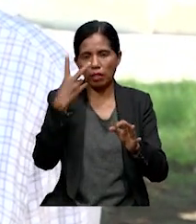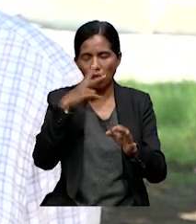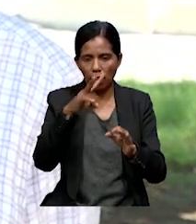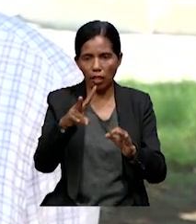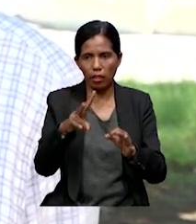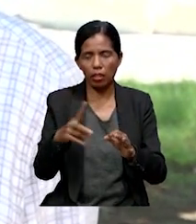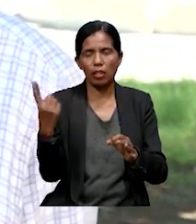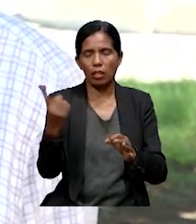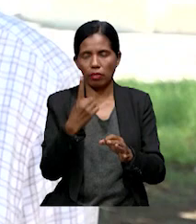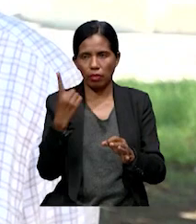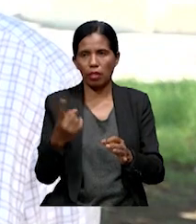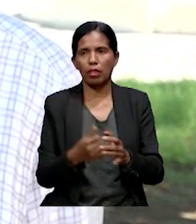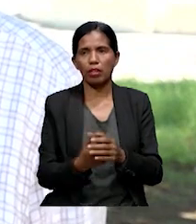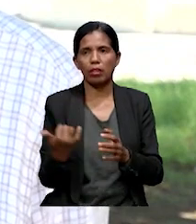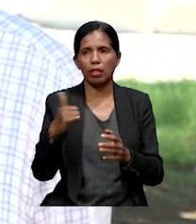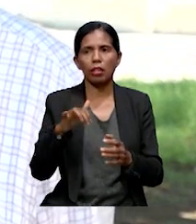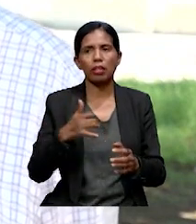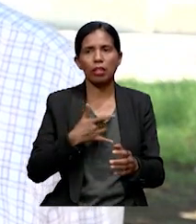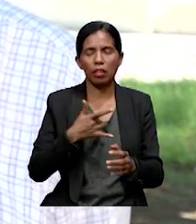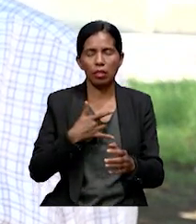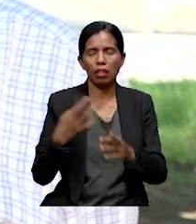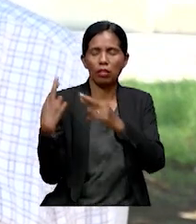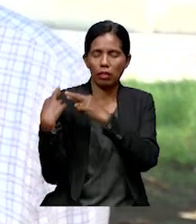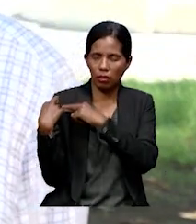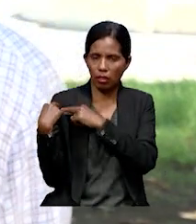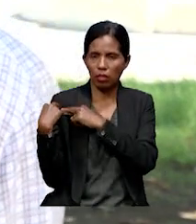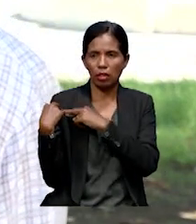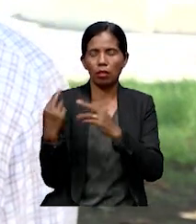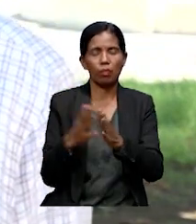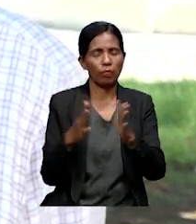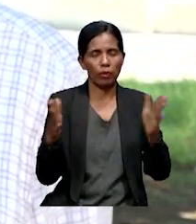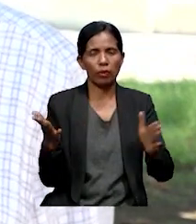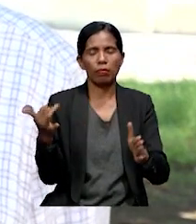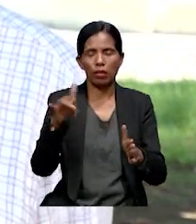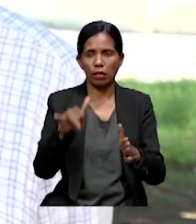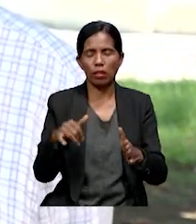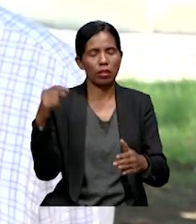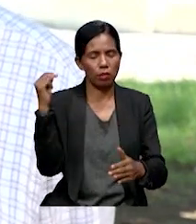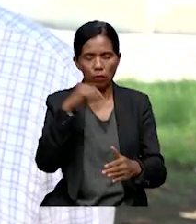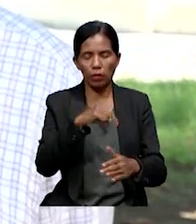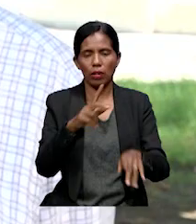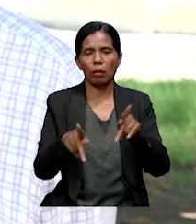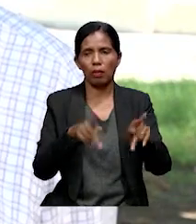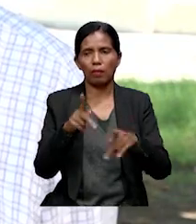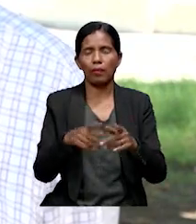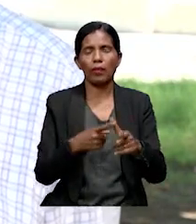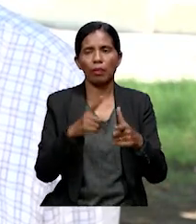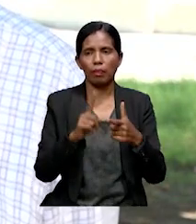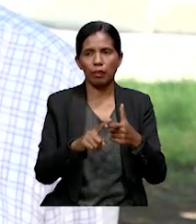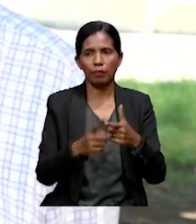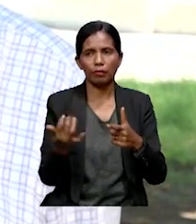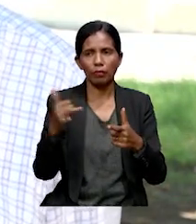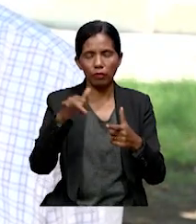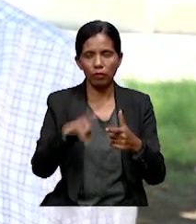sira mantém si rasik senti yang seresponsulah de moral ne, kita abasa kubu. Segundo, si renia kestan de